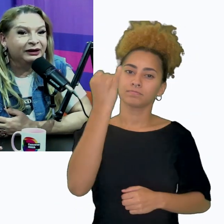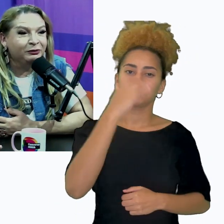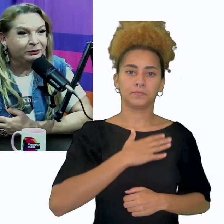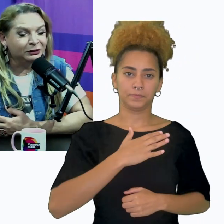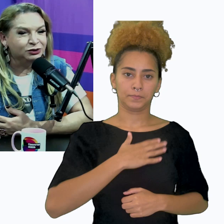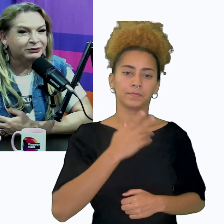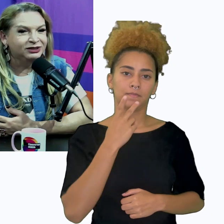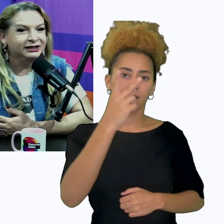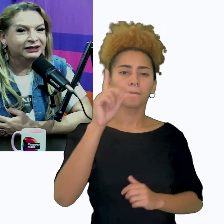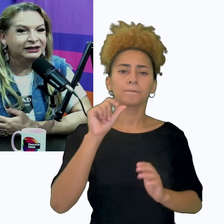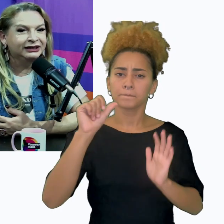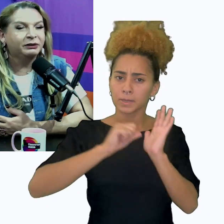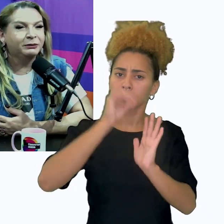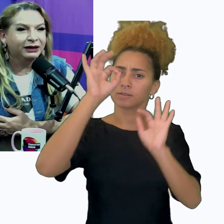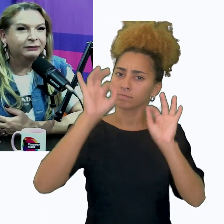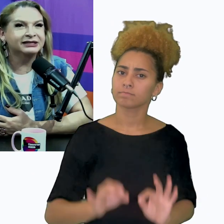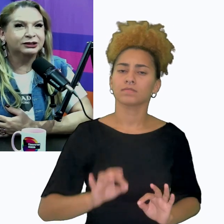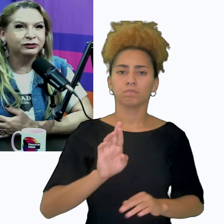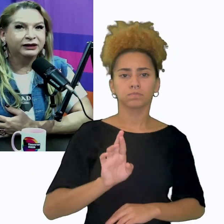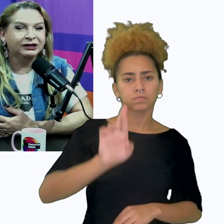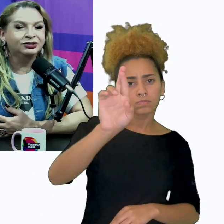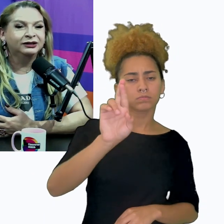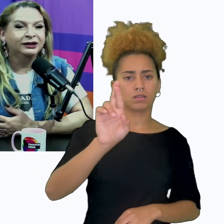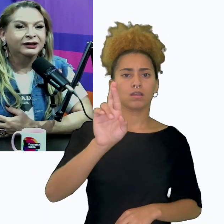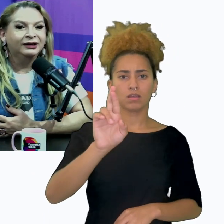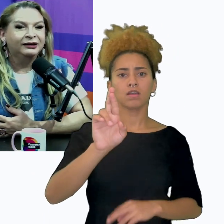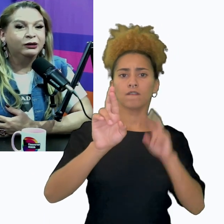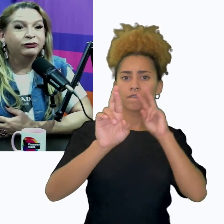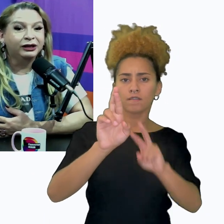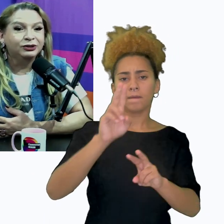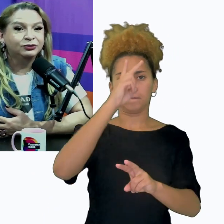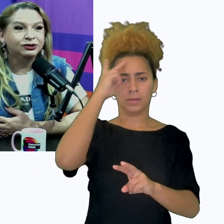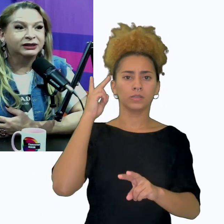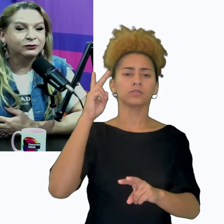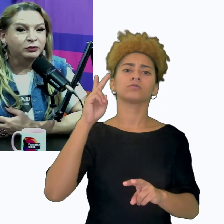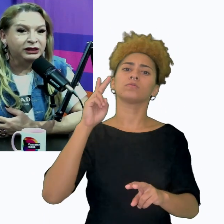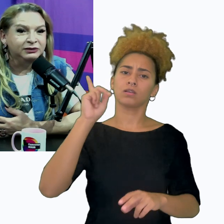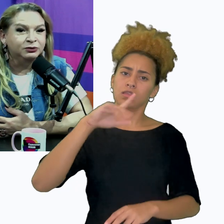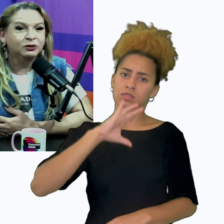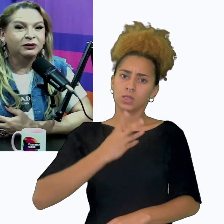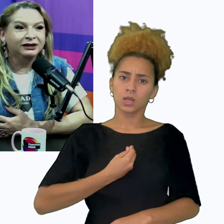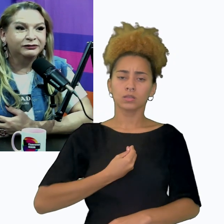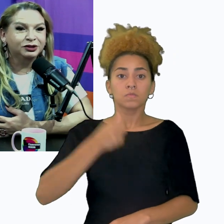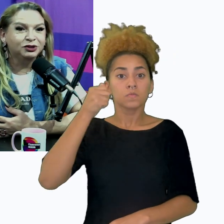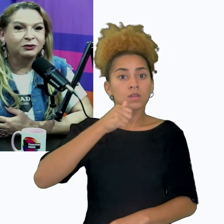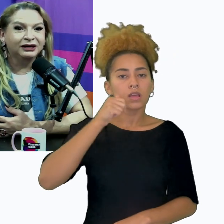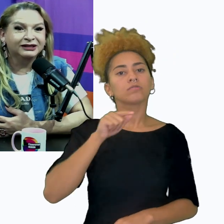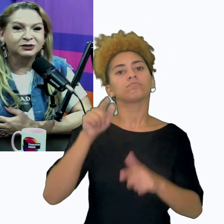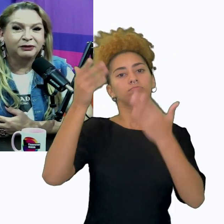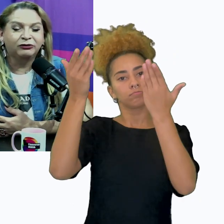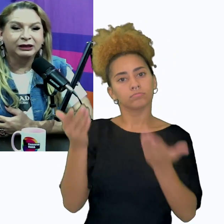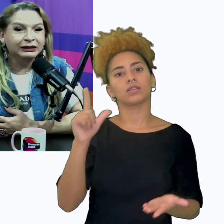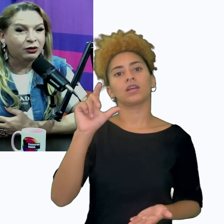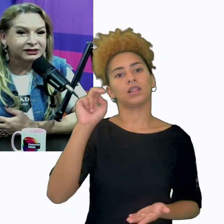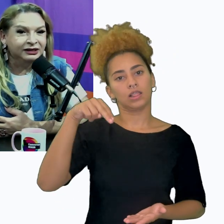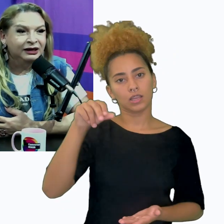é muito importante pra mim dizer aqui que a primeira representatividade que eu vejo de transformismo, de uma mulher travesti, de uma mulher trans no palco,